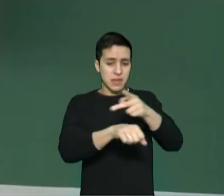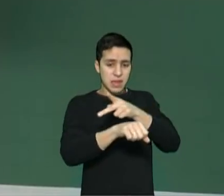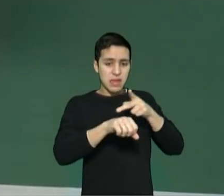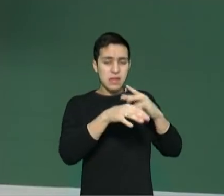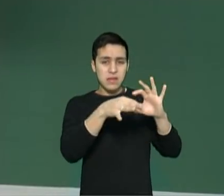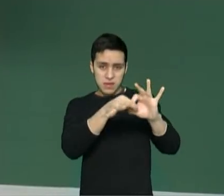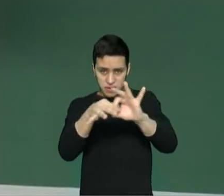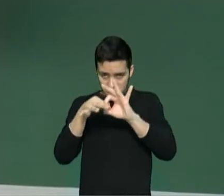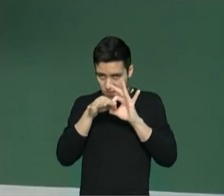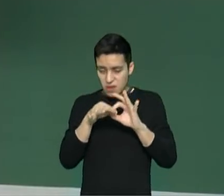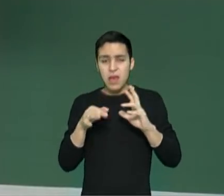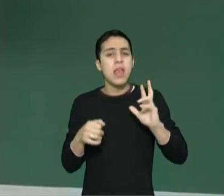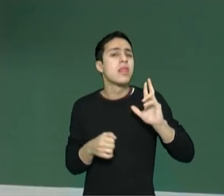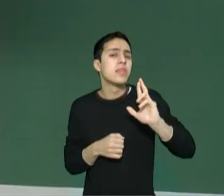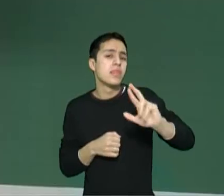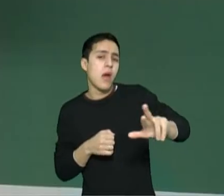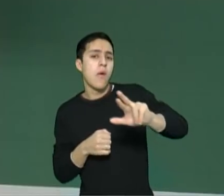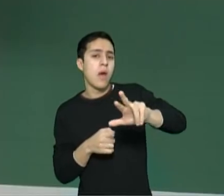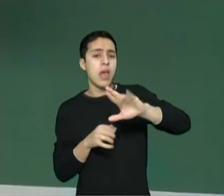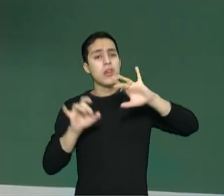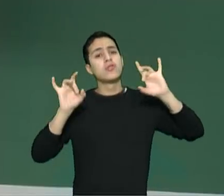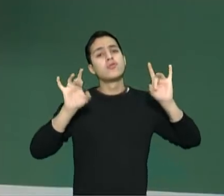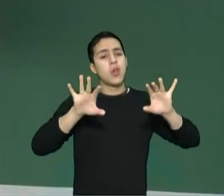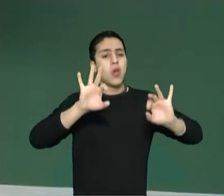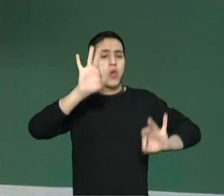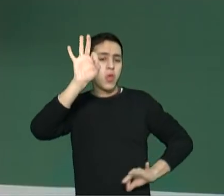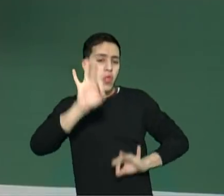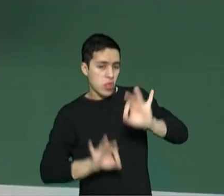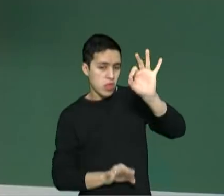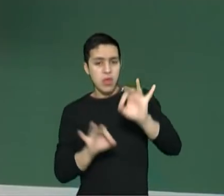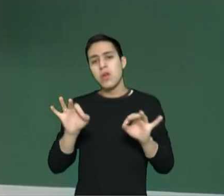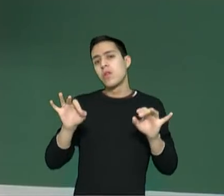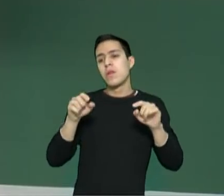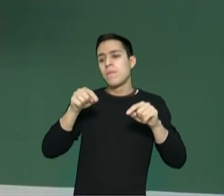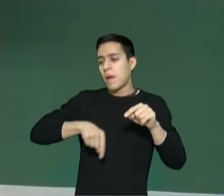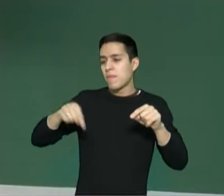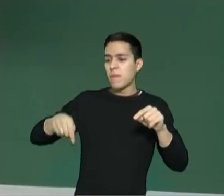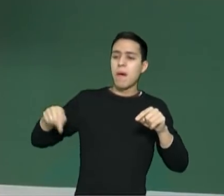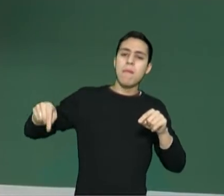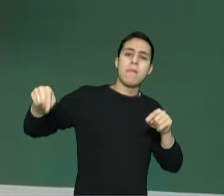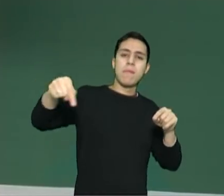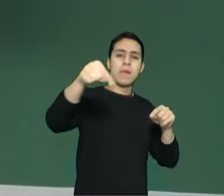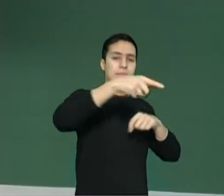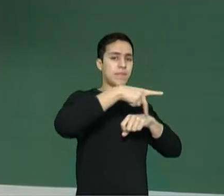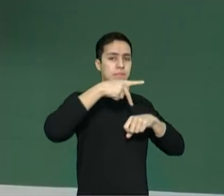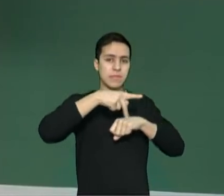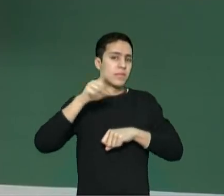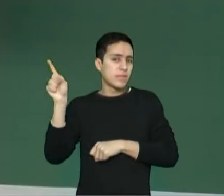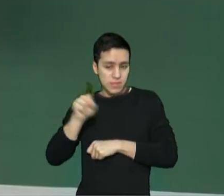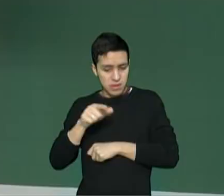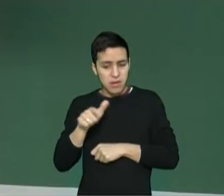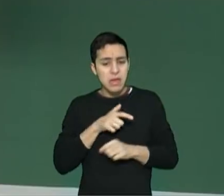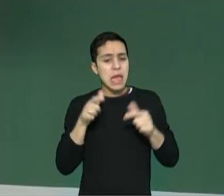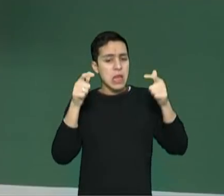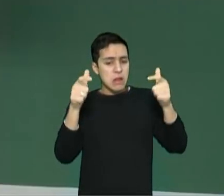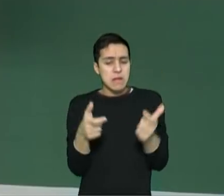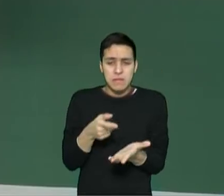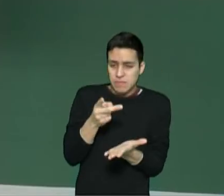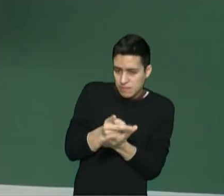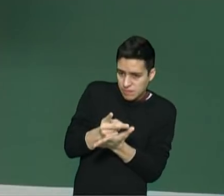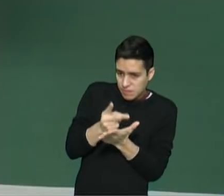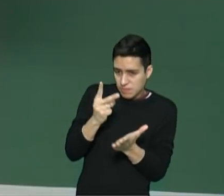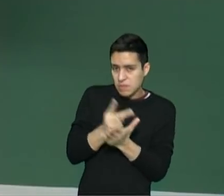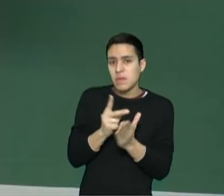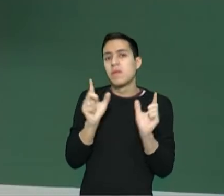Unidas não são apenas uma organização que fica saltitando entre os países, não, ela tem um lugar fixo,